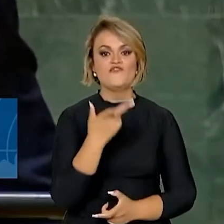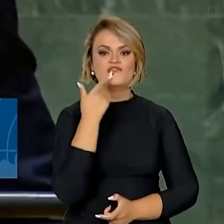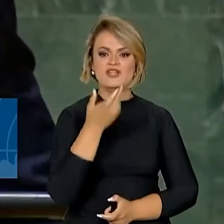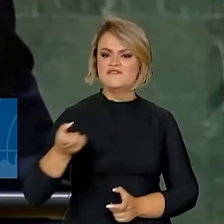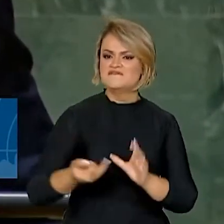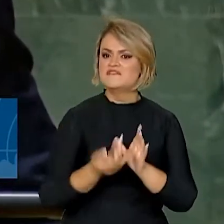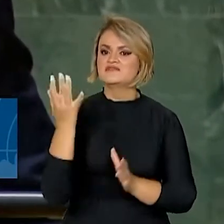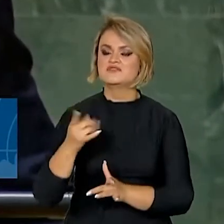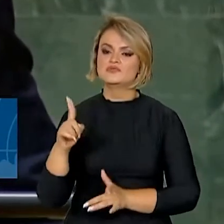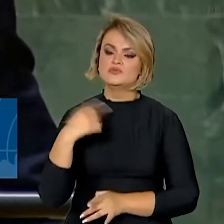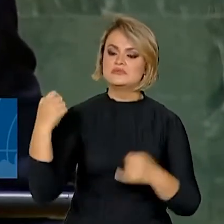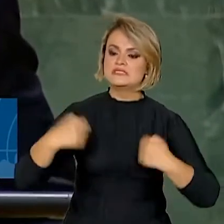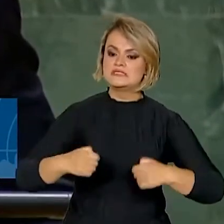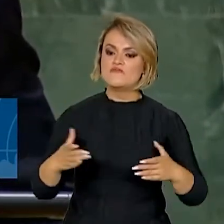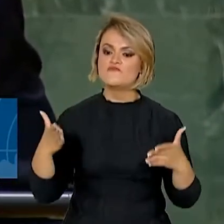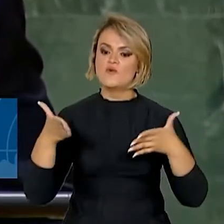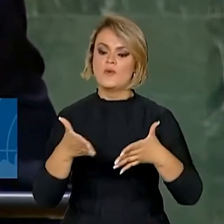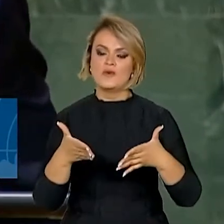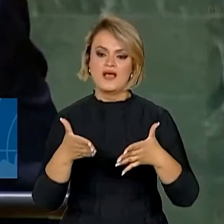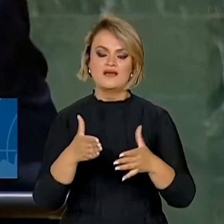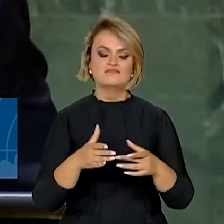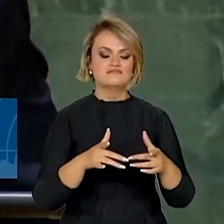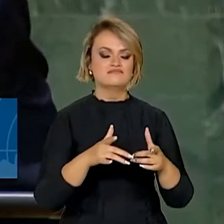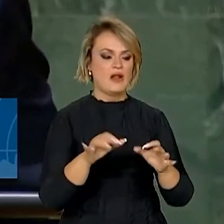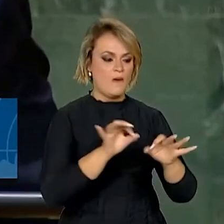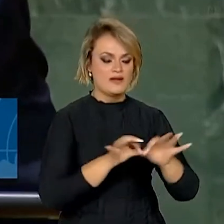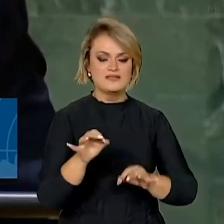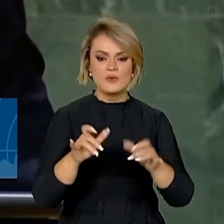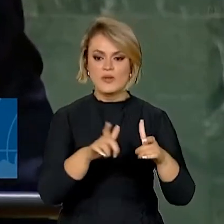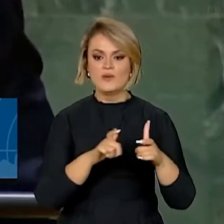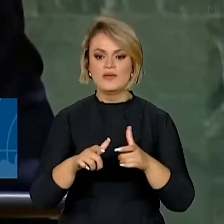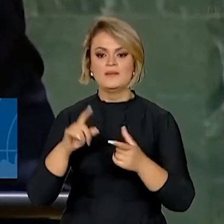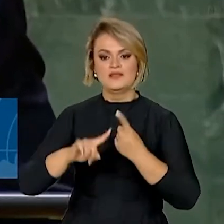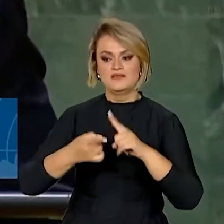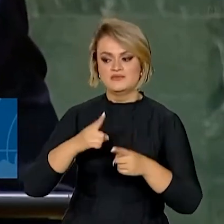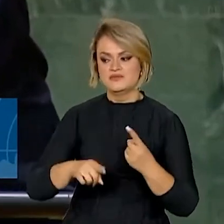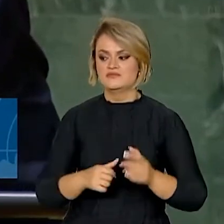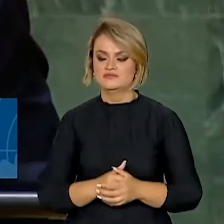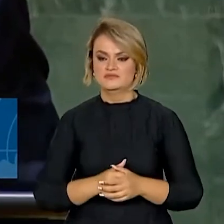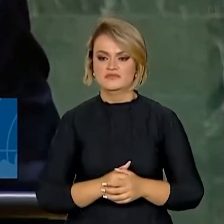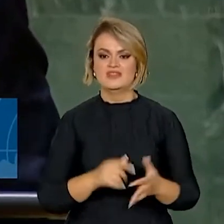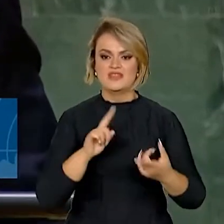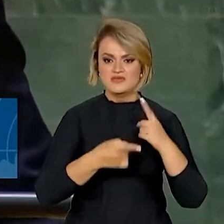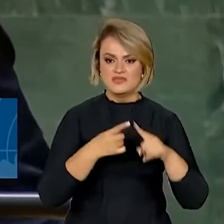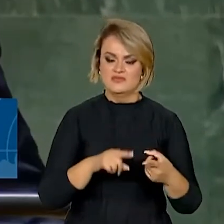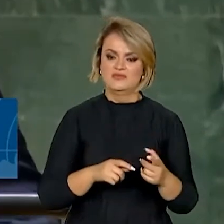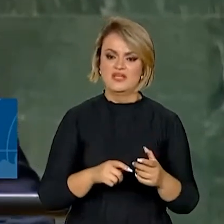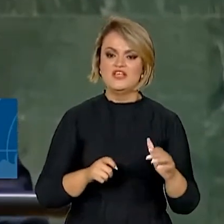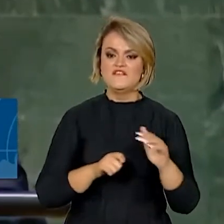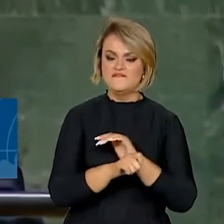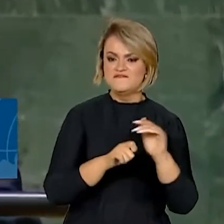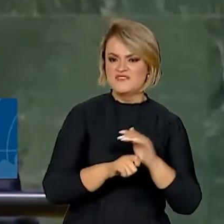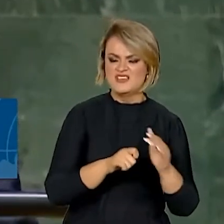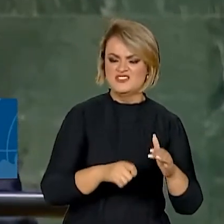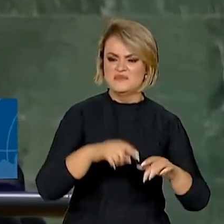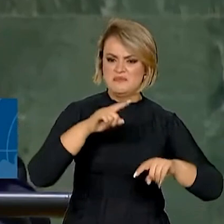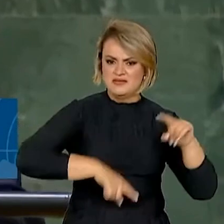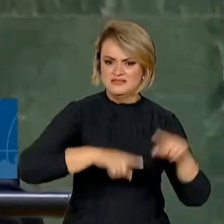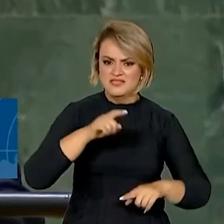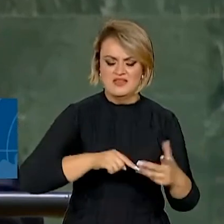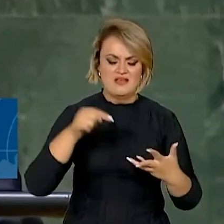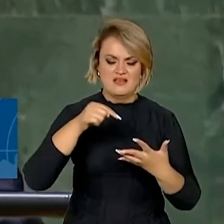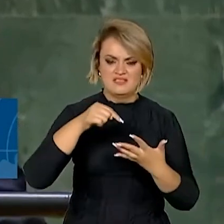que é preciso trabalhar para criar espaço para negociações. Investe-se muito em armamentos